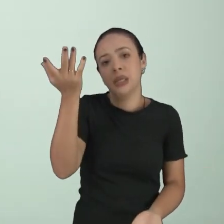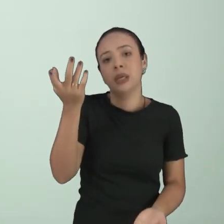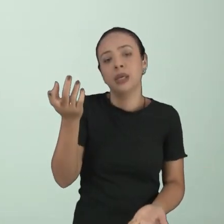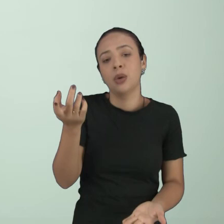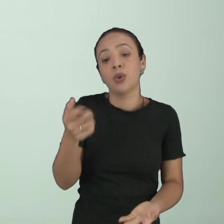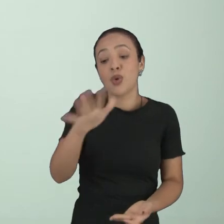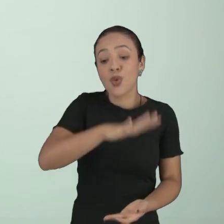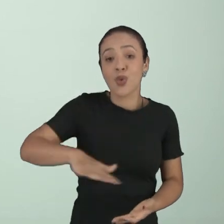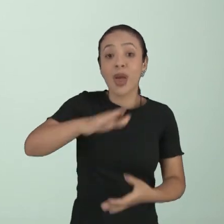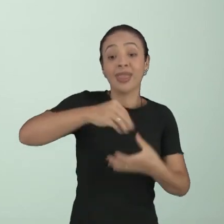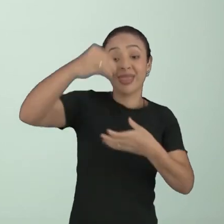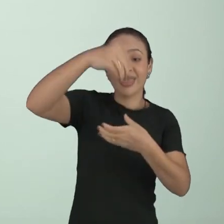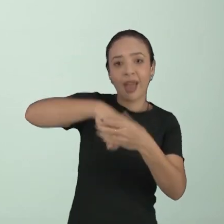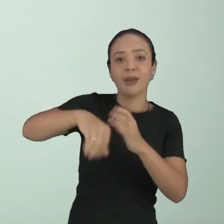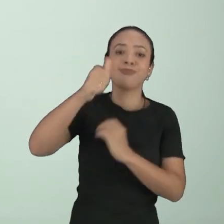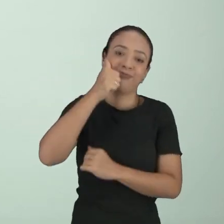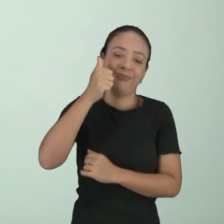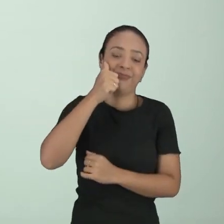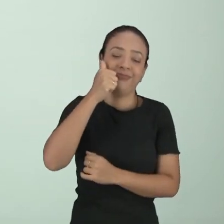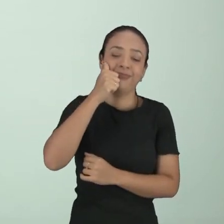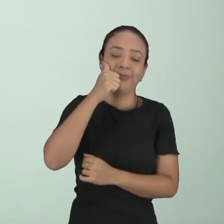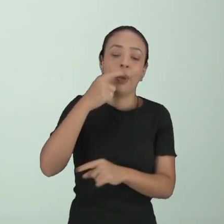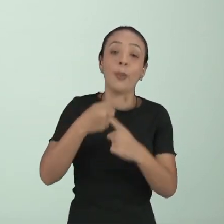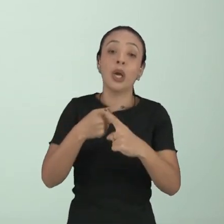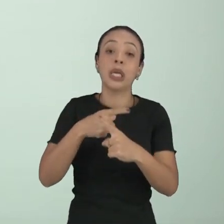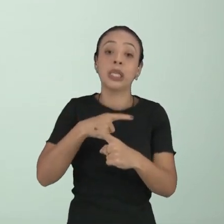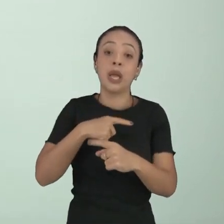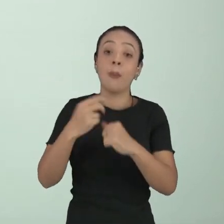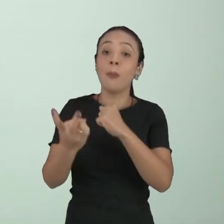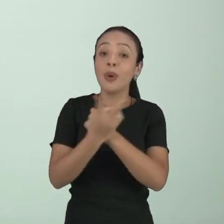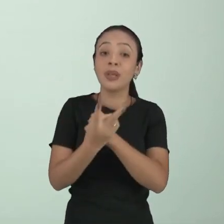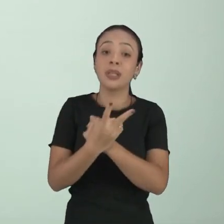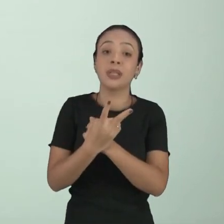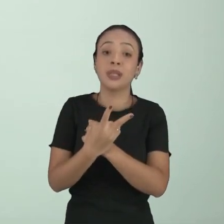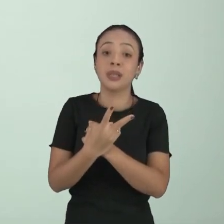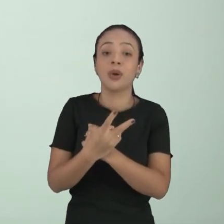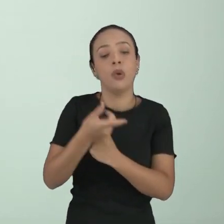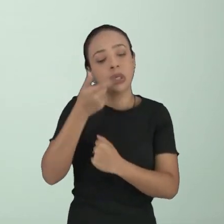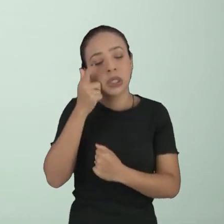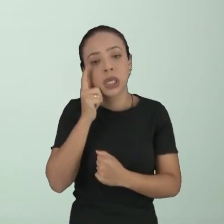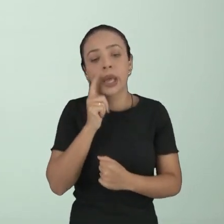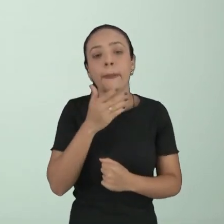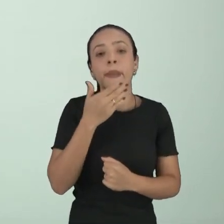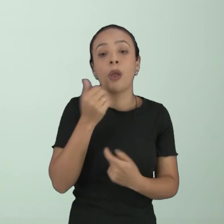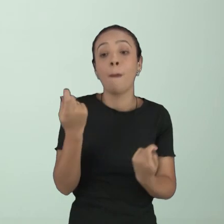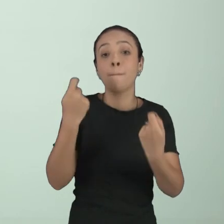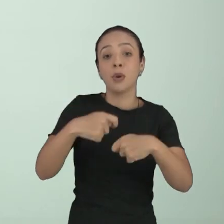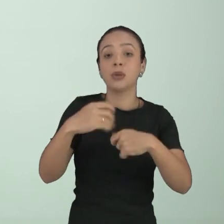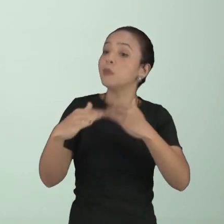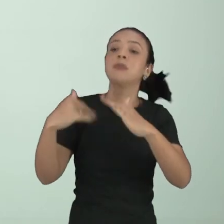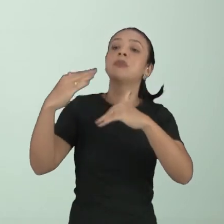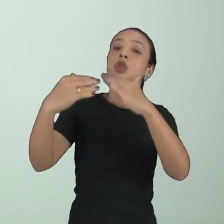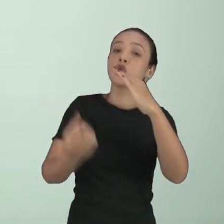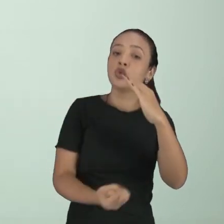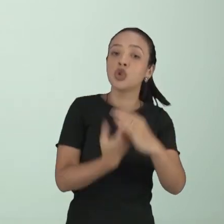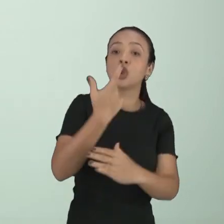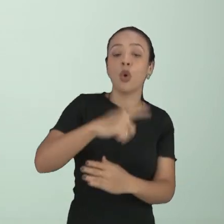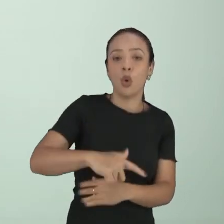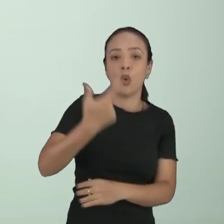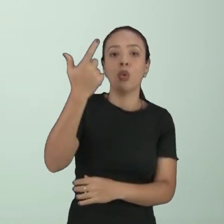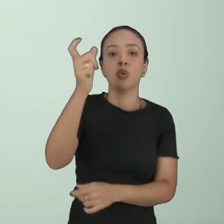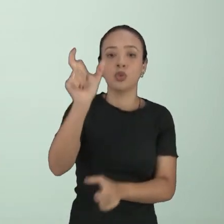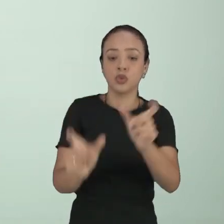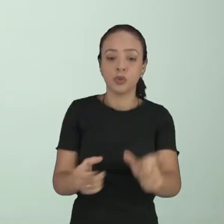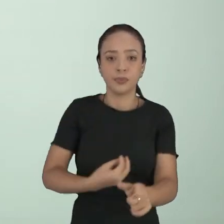ambiente interno, né, no trato reprodutivo da fêmea. Ele vai ter uma maior chance de se desenvolver e formar um novo indivíduo. Por isso que